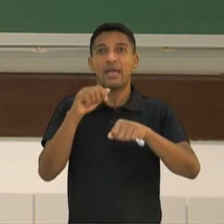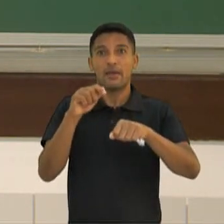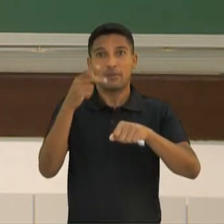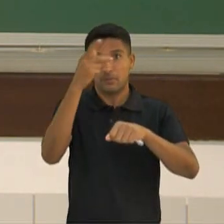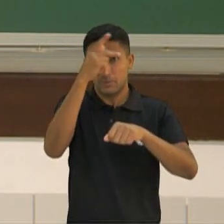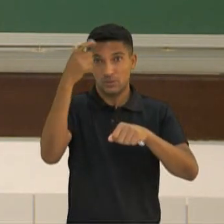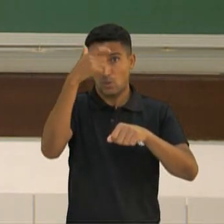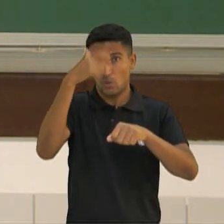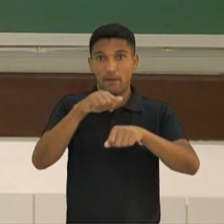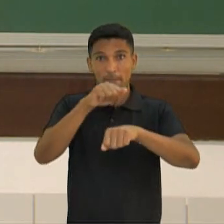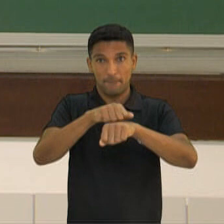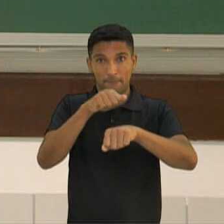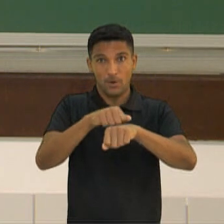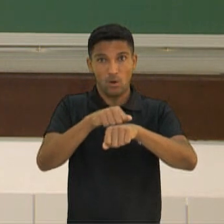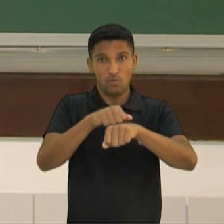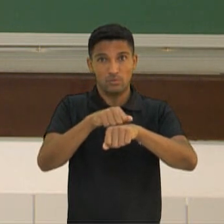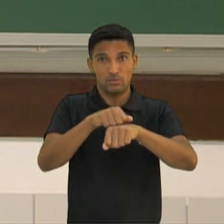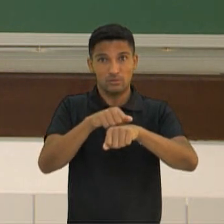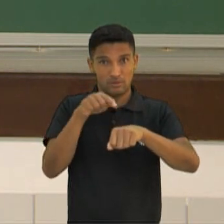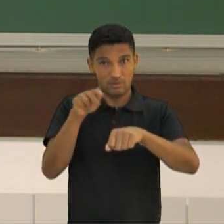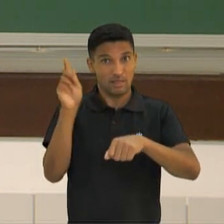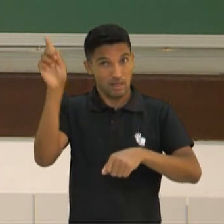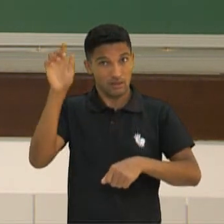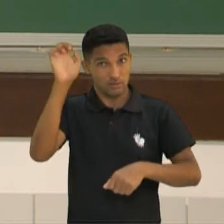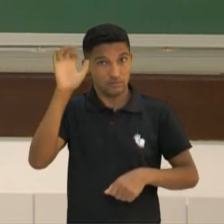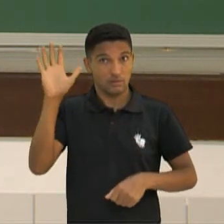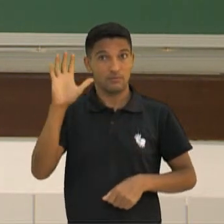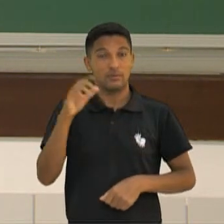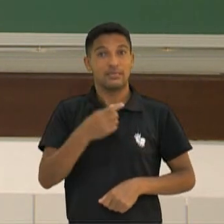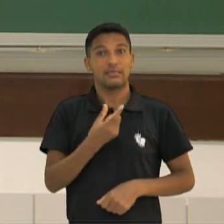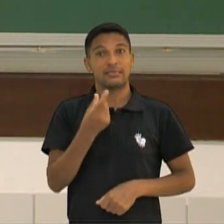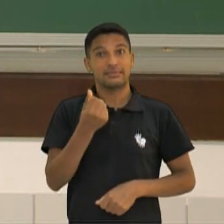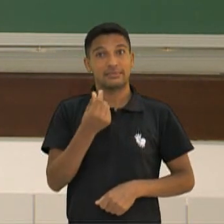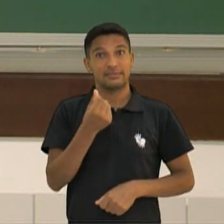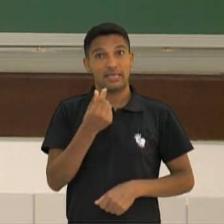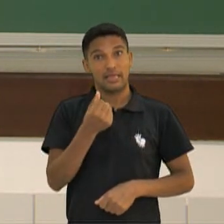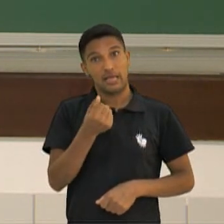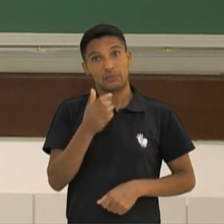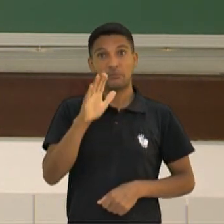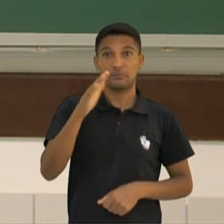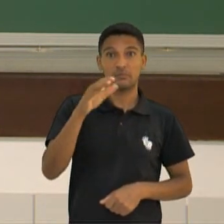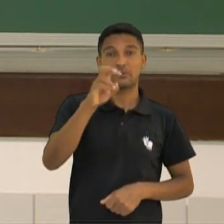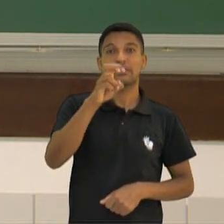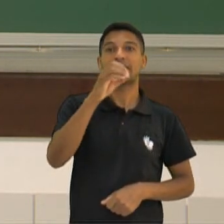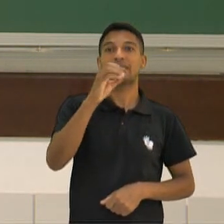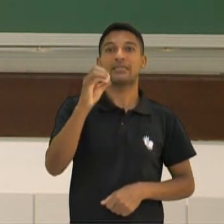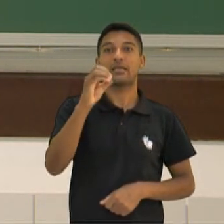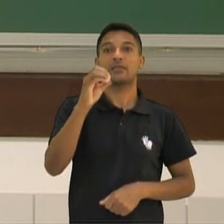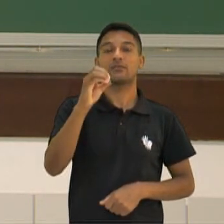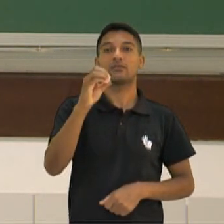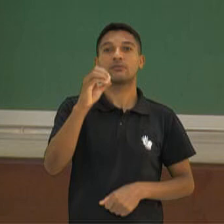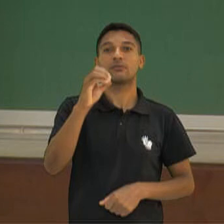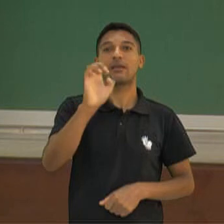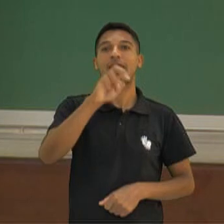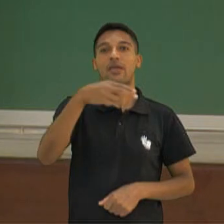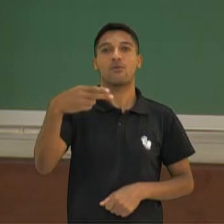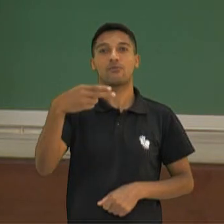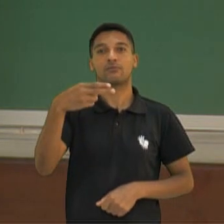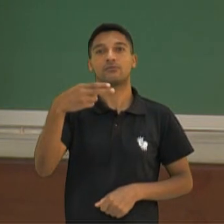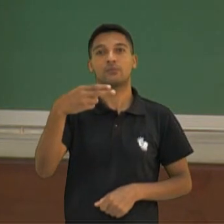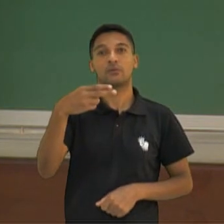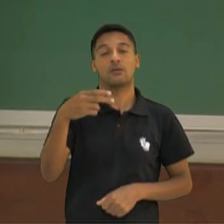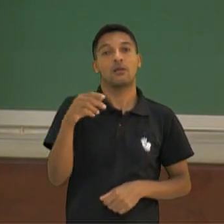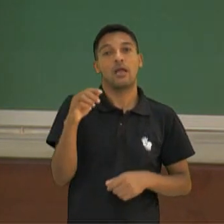500 a 600 euros por mês. Né? Para o padrão de vida do europeu, essas pessoas vivem no limite ali